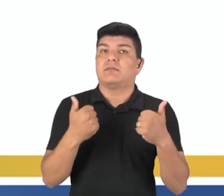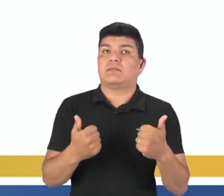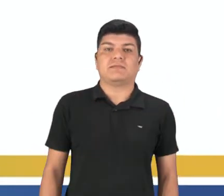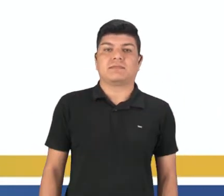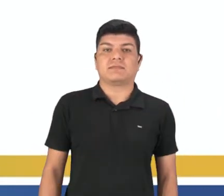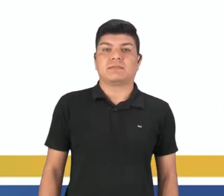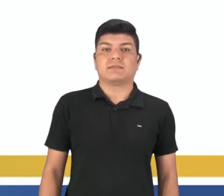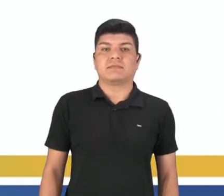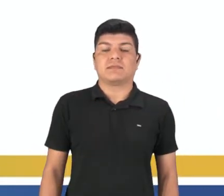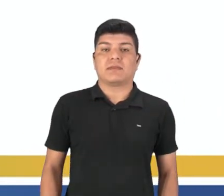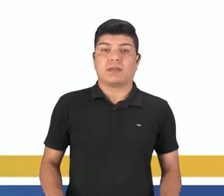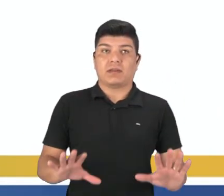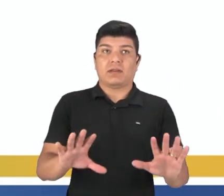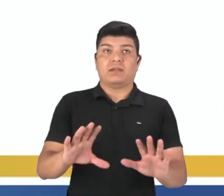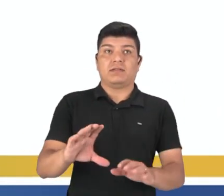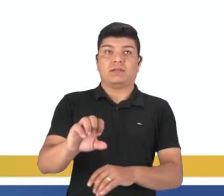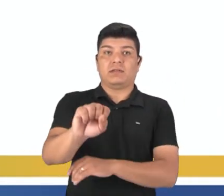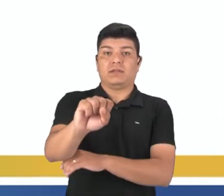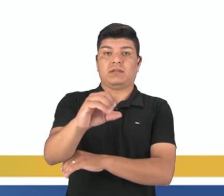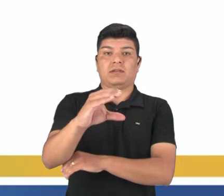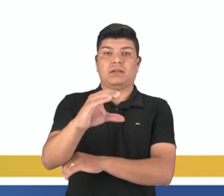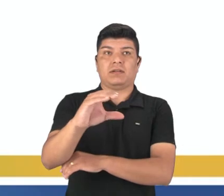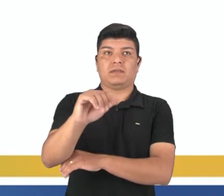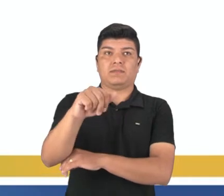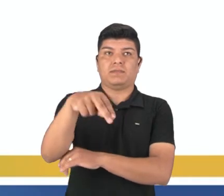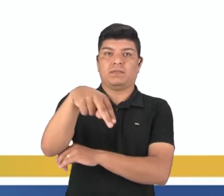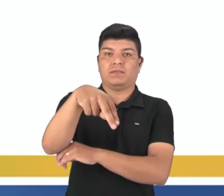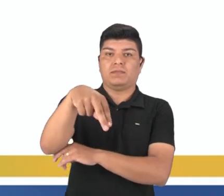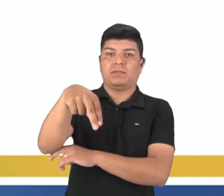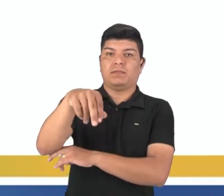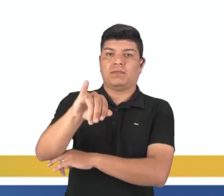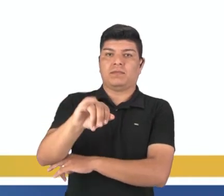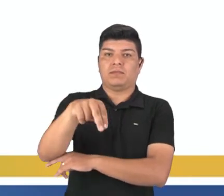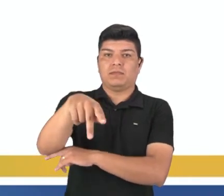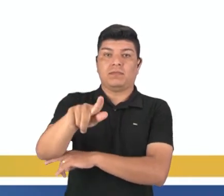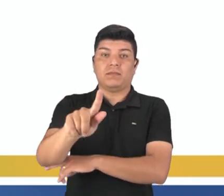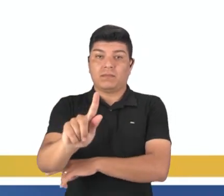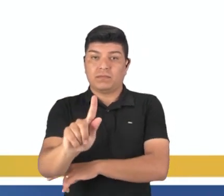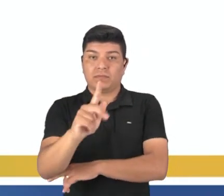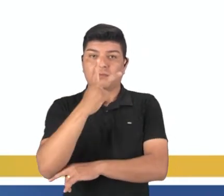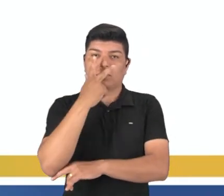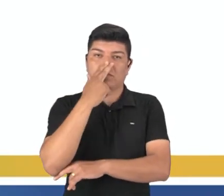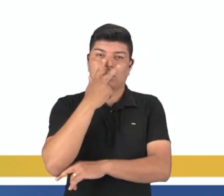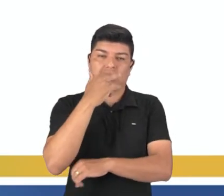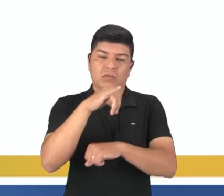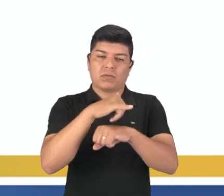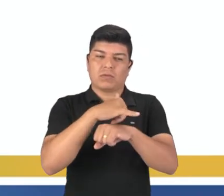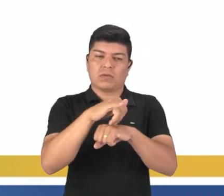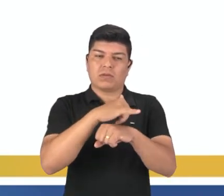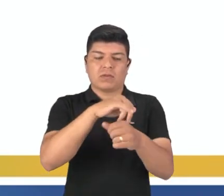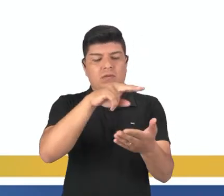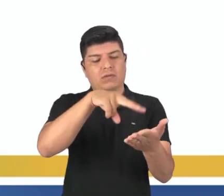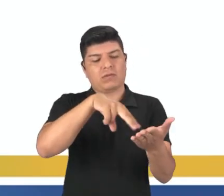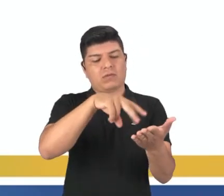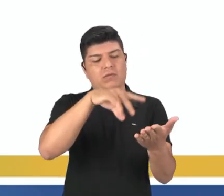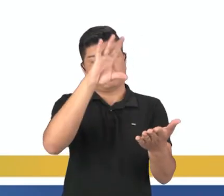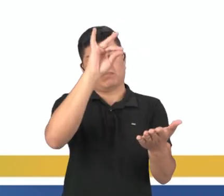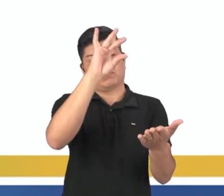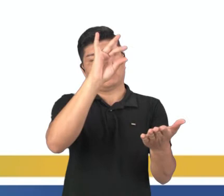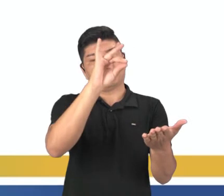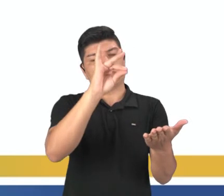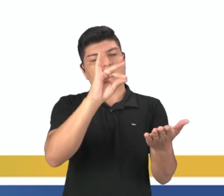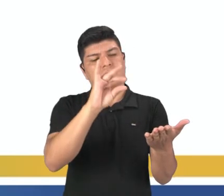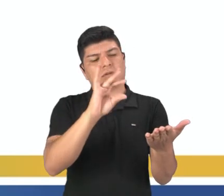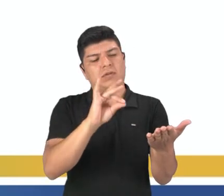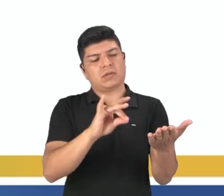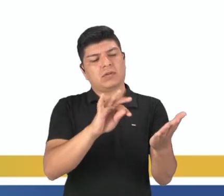é o Skinny já o ISSQN é aquela estratégia que nós usamos para fazer uma leitura mais detalhada Então você vai fazer uma leitura